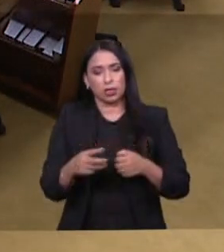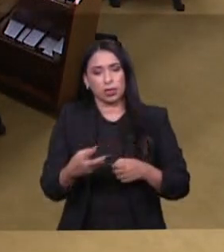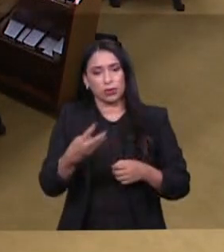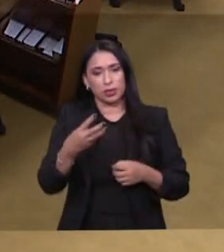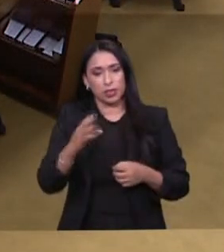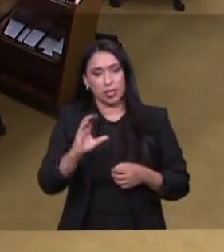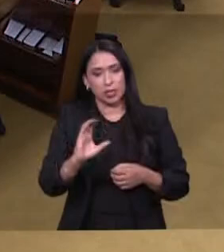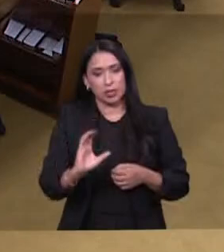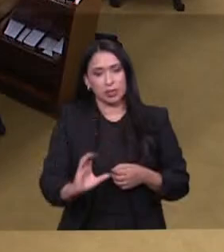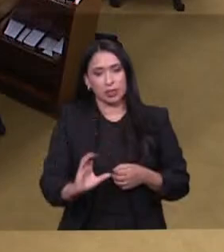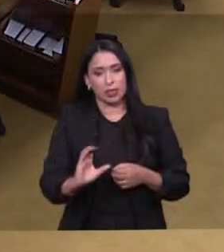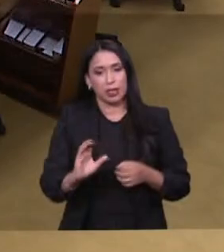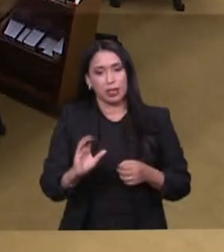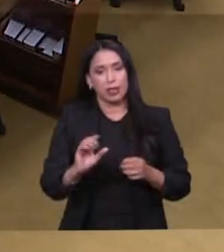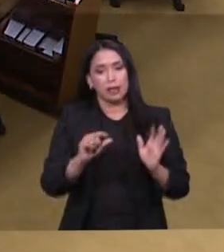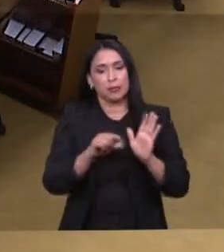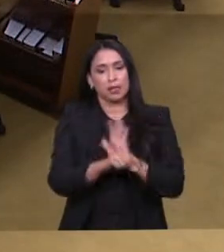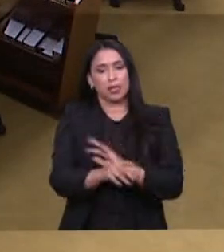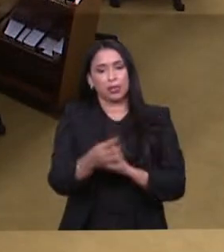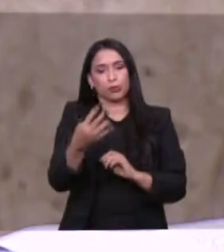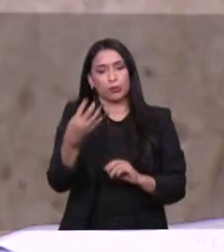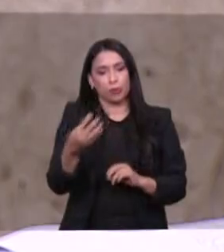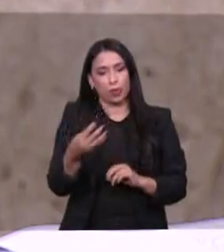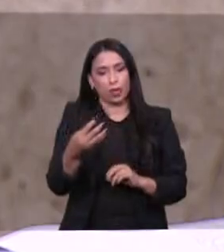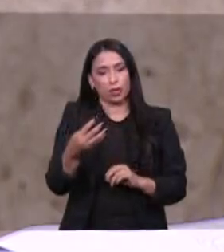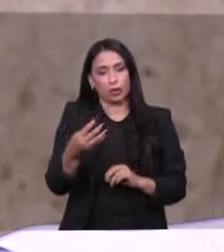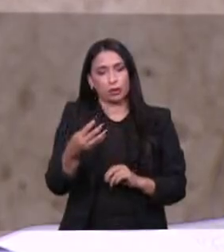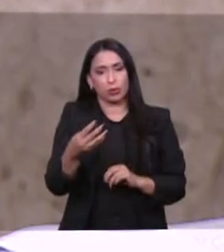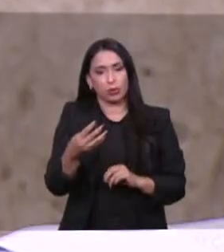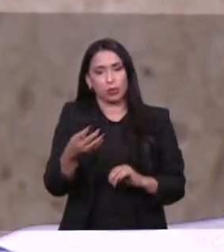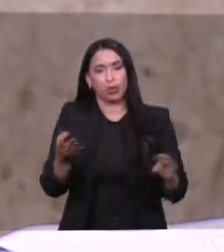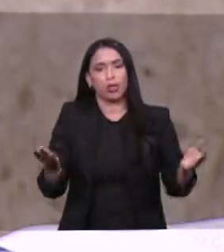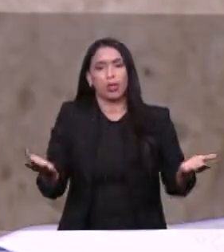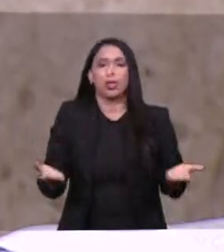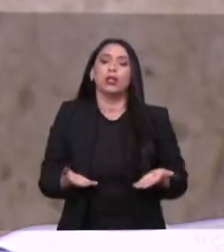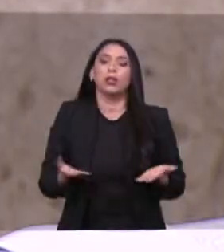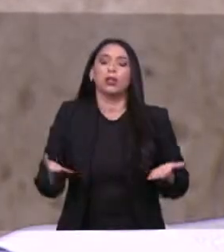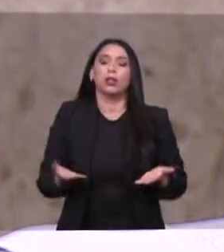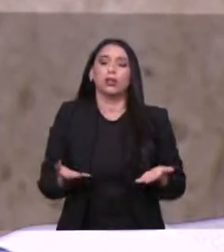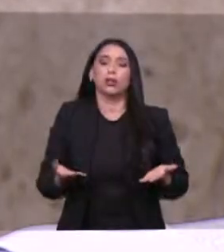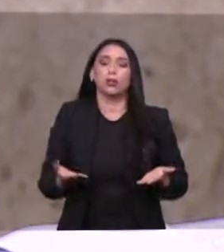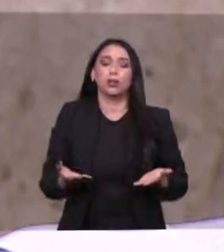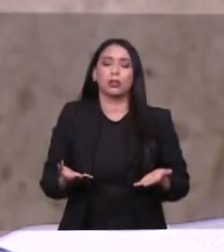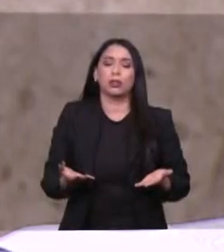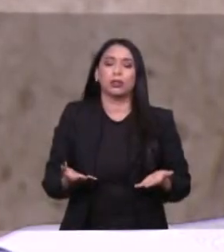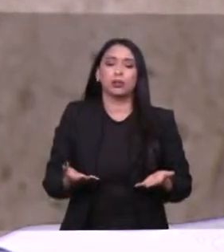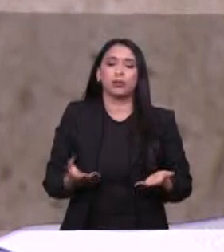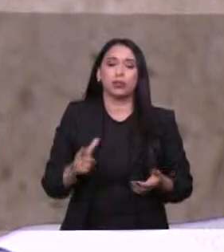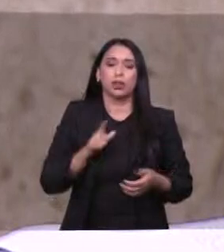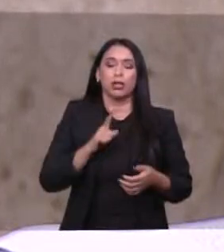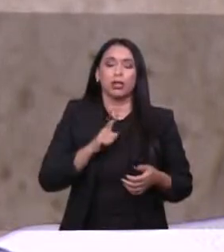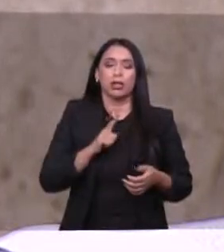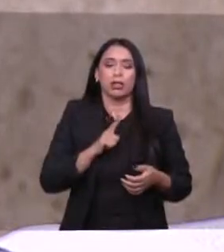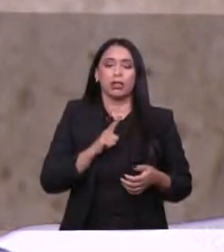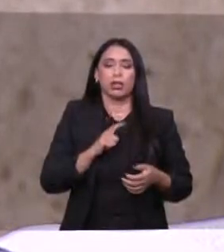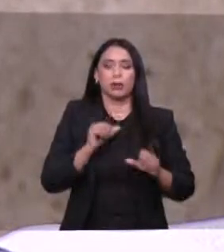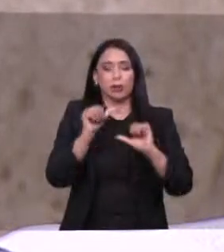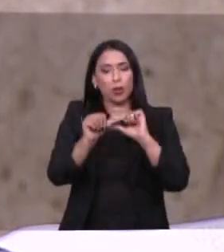3C, parágrafo 4º, então, Vossa Excelência, agora, já que houve uma